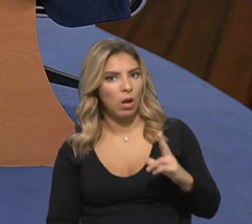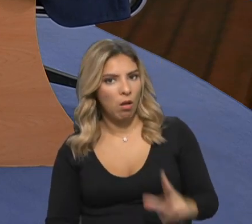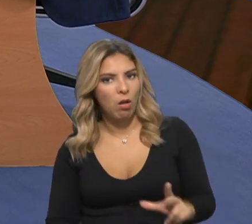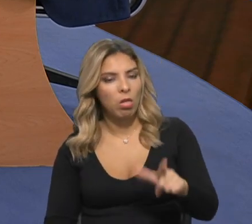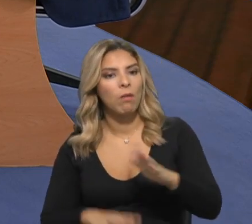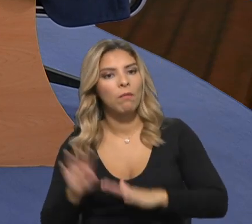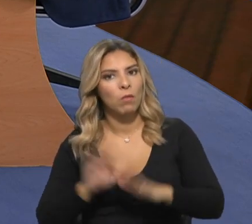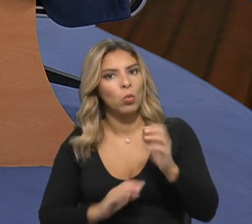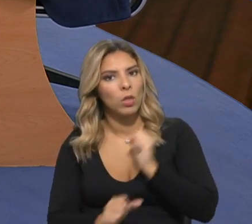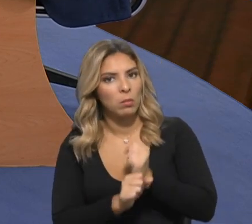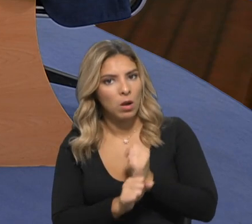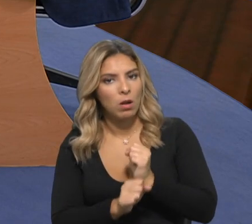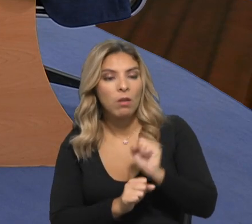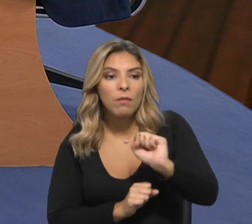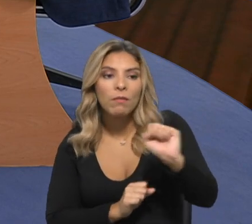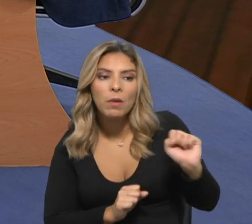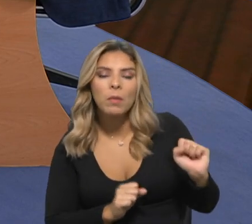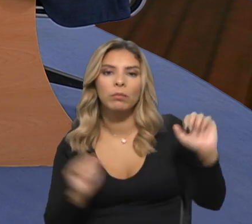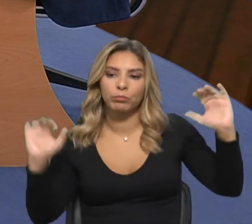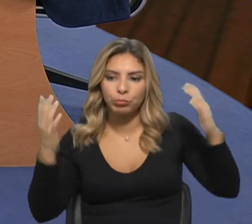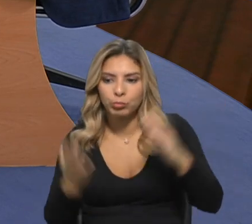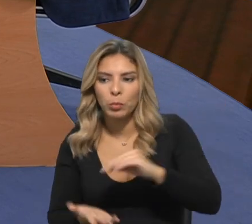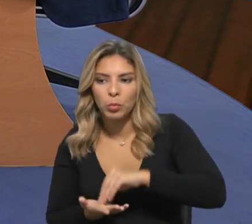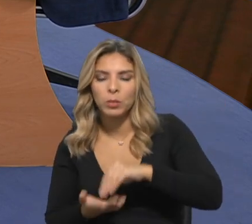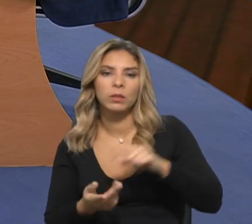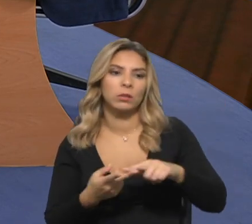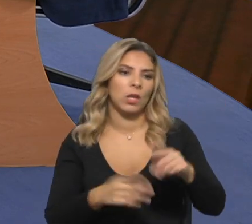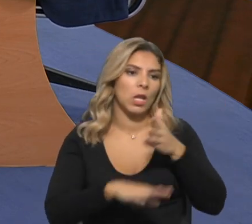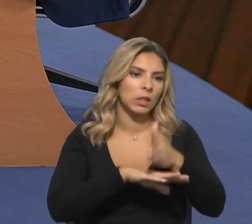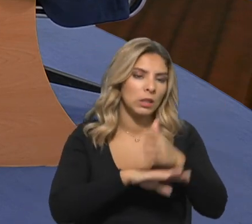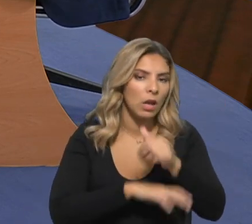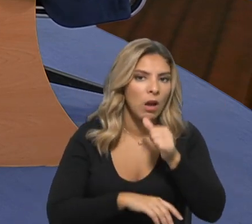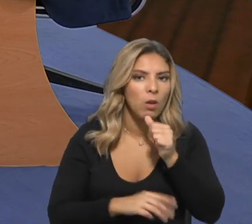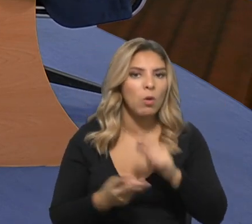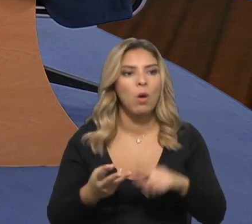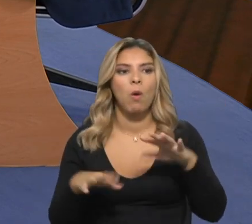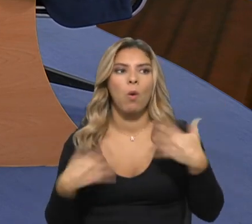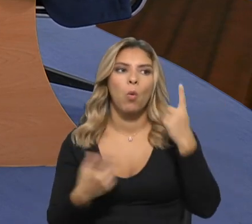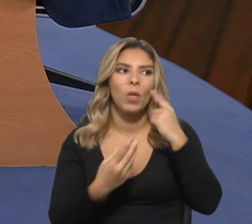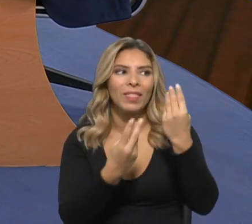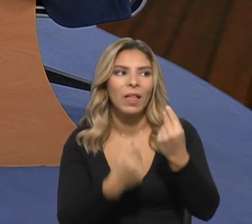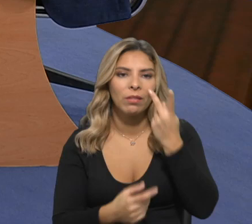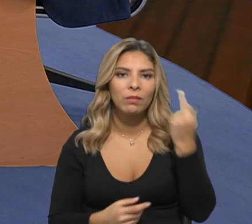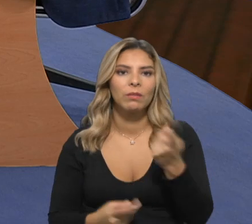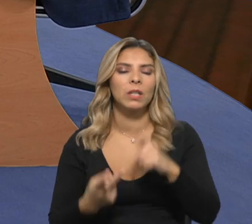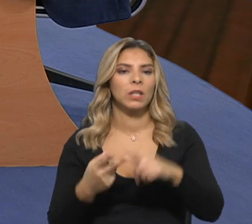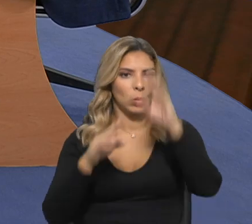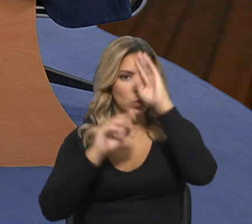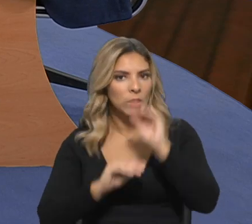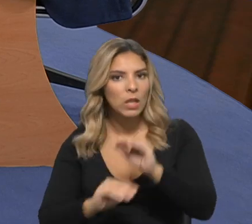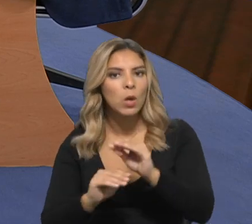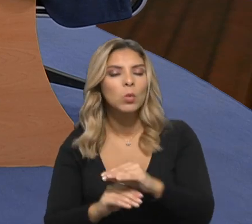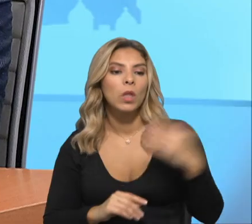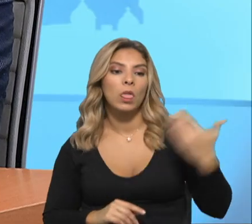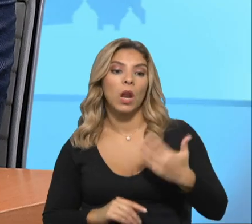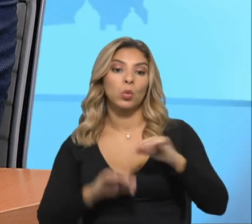mas as questões de redução da pobreza, as questões de acesso à água, de qualidade, à educação, a vários direitos